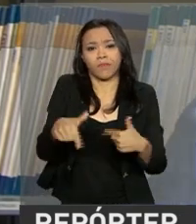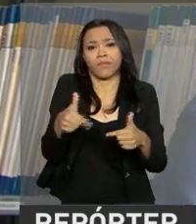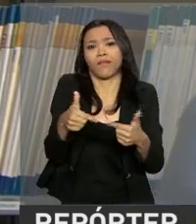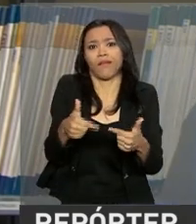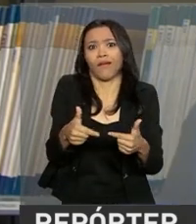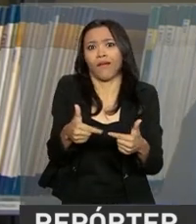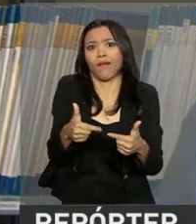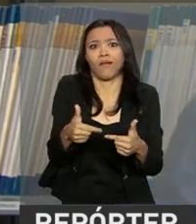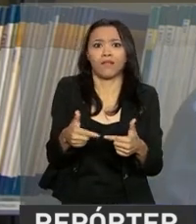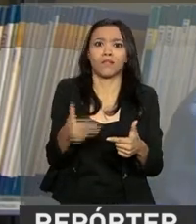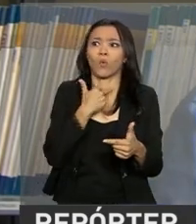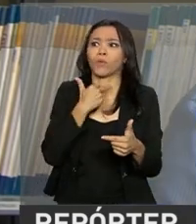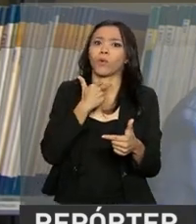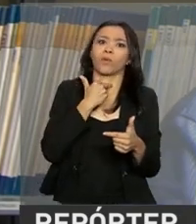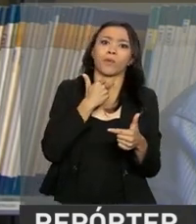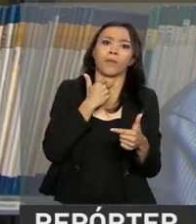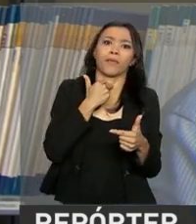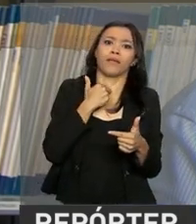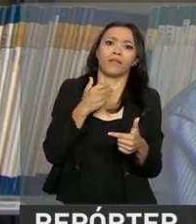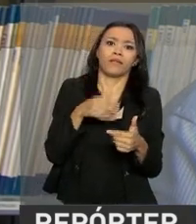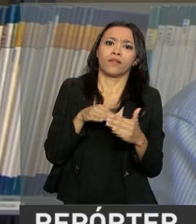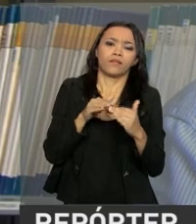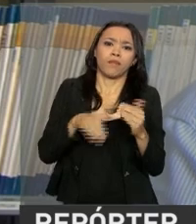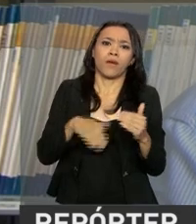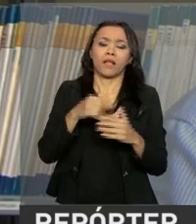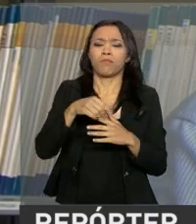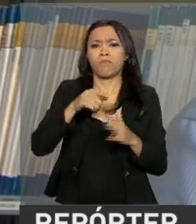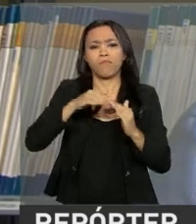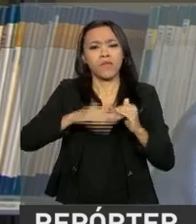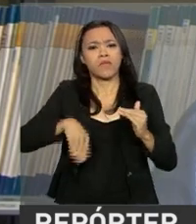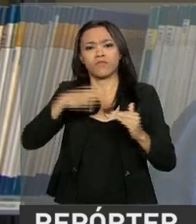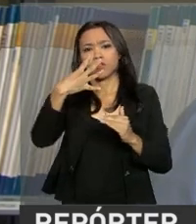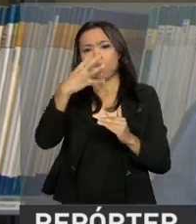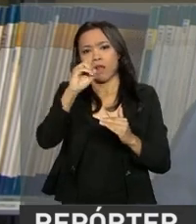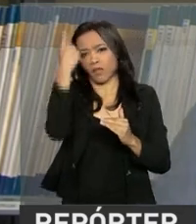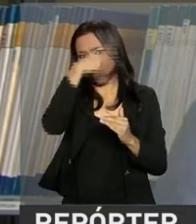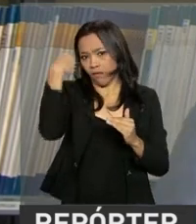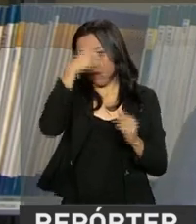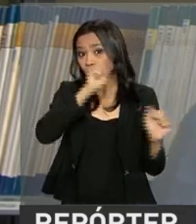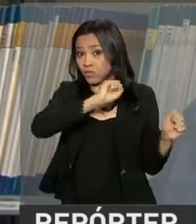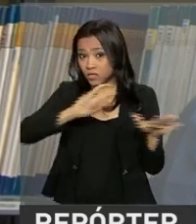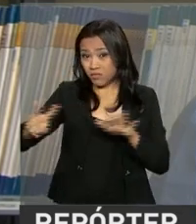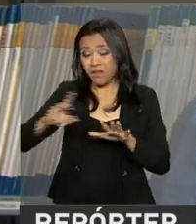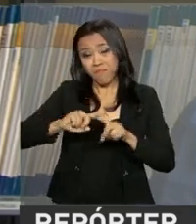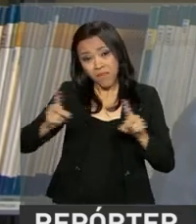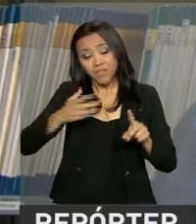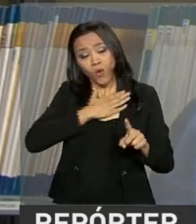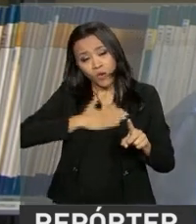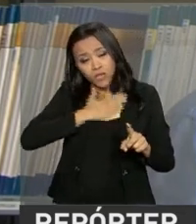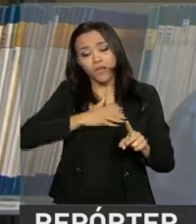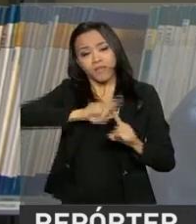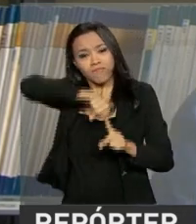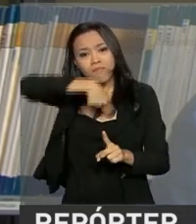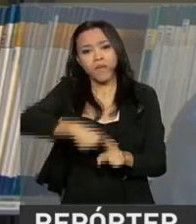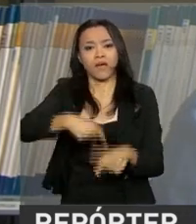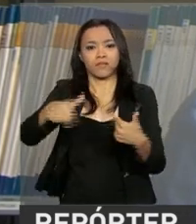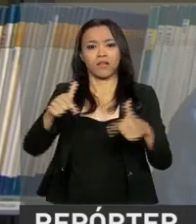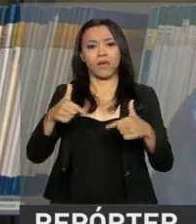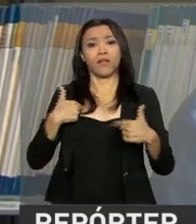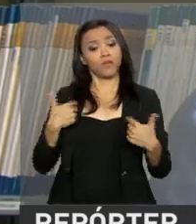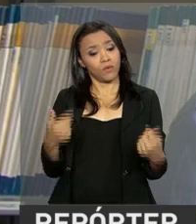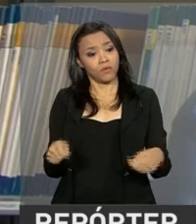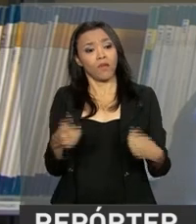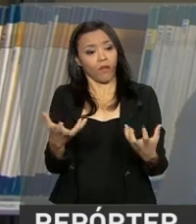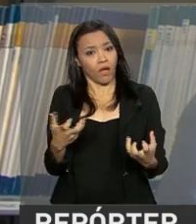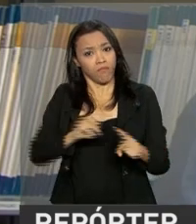são pessoas que estão ocupadas trabalhando menos que 40 horas por semana mas gostariam de trabalhar mais horas e estão disponív para